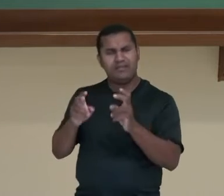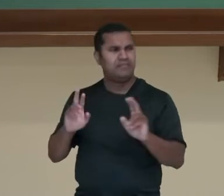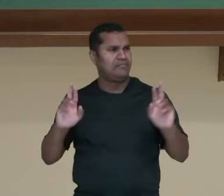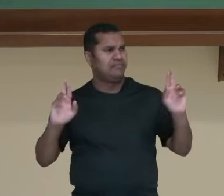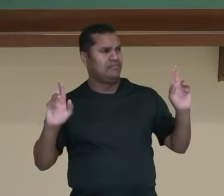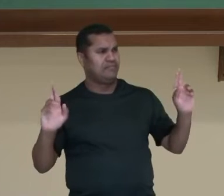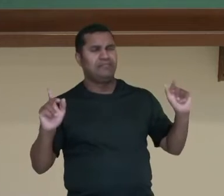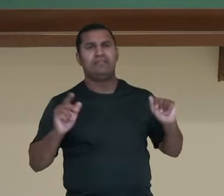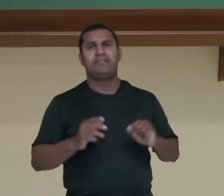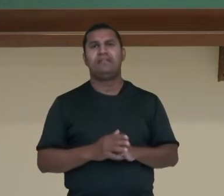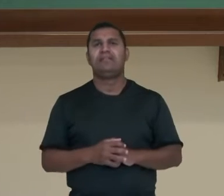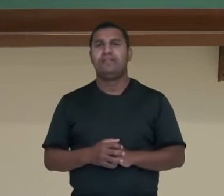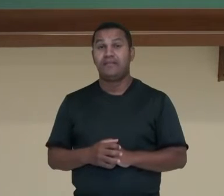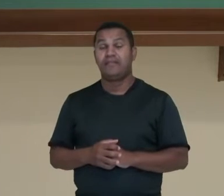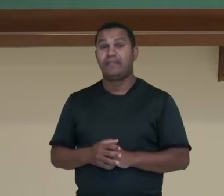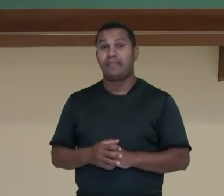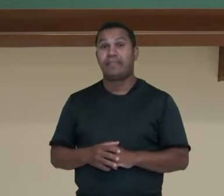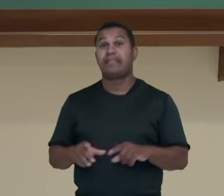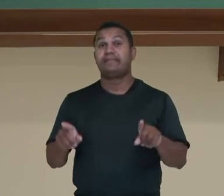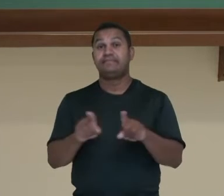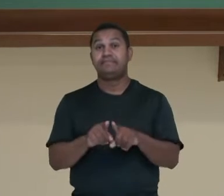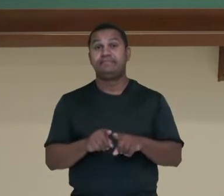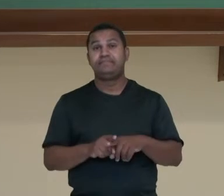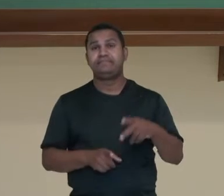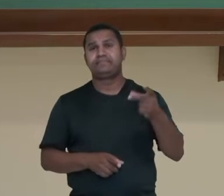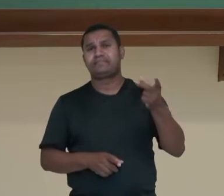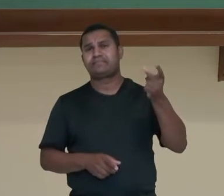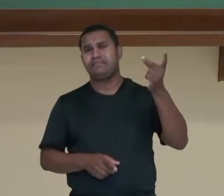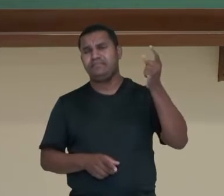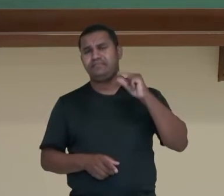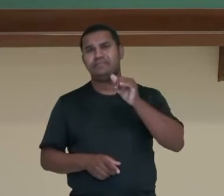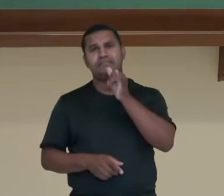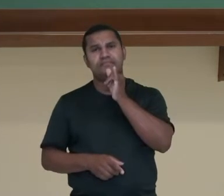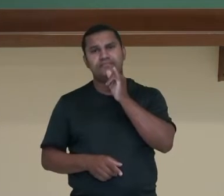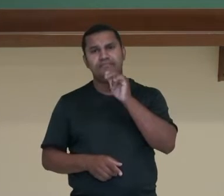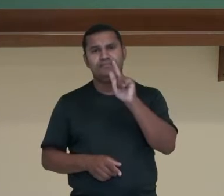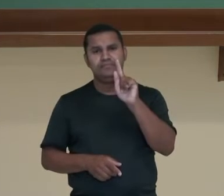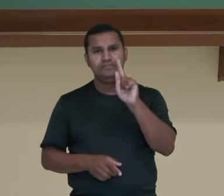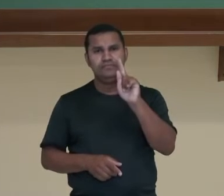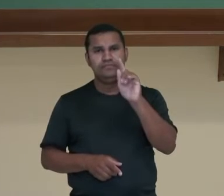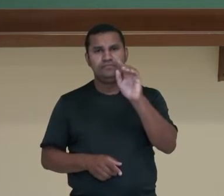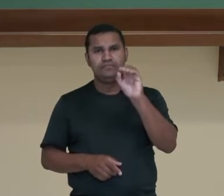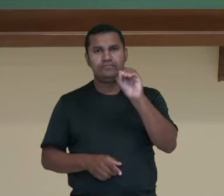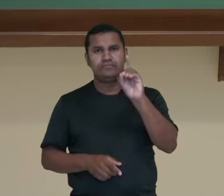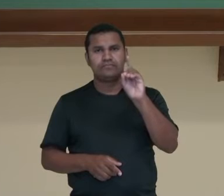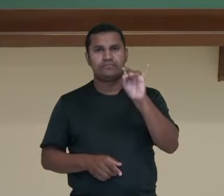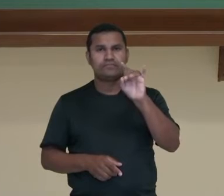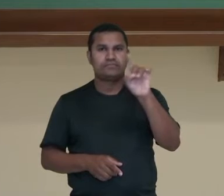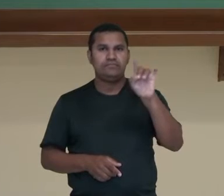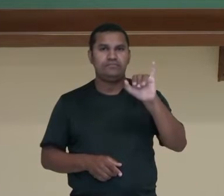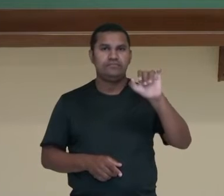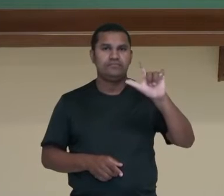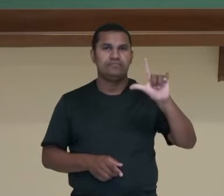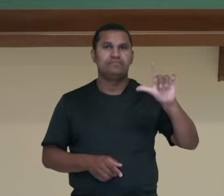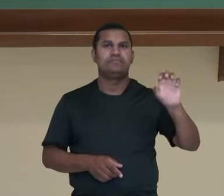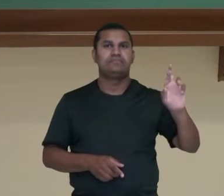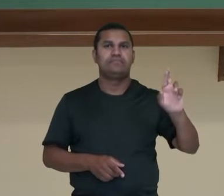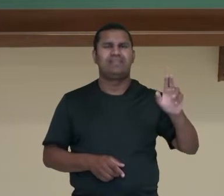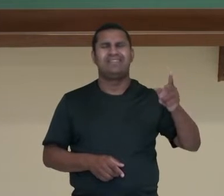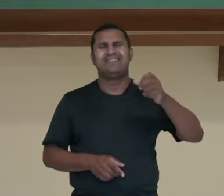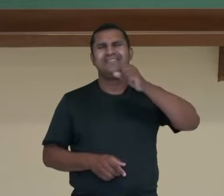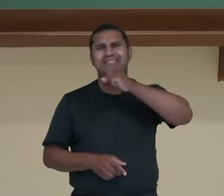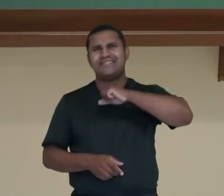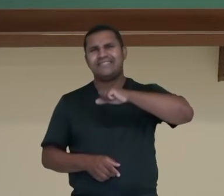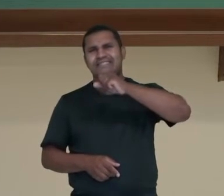primeiro Godzilla, filme lá dos anos 80, você vai ver que o Godzilla é quadrado, ele anda assim, ó. Ele